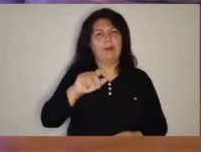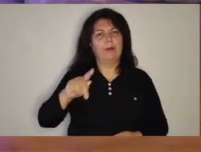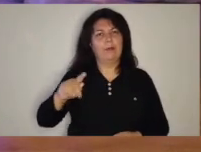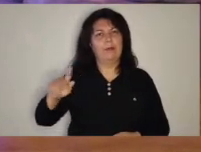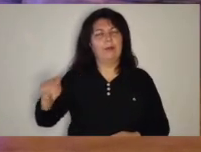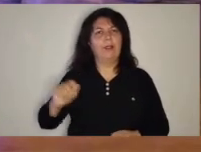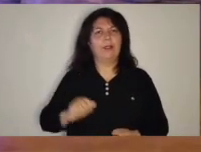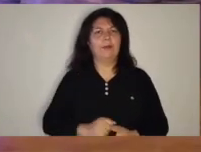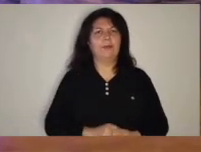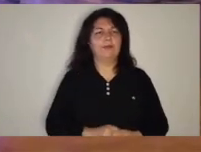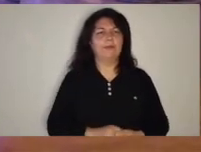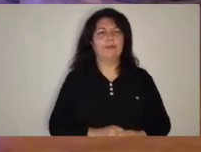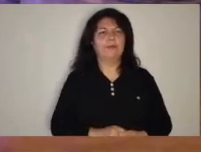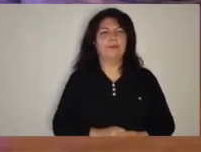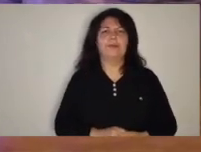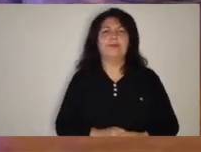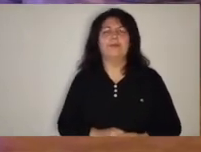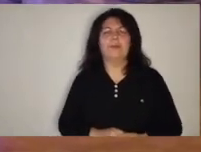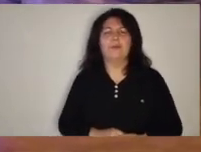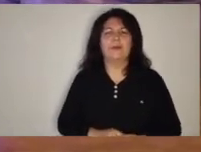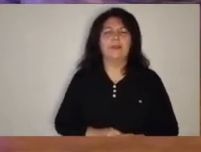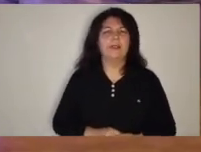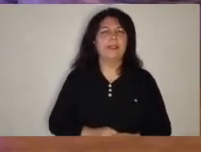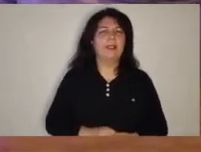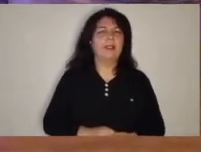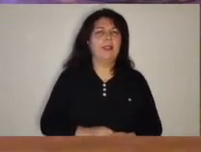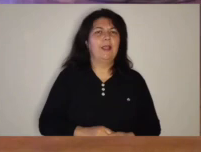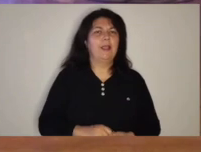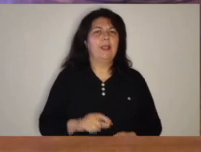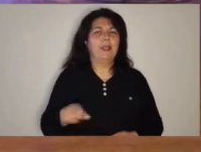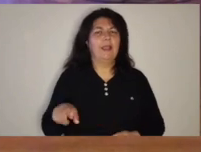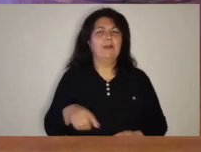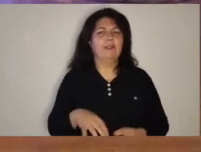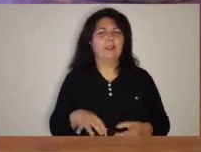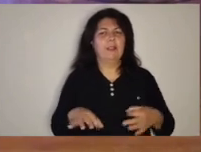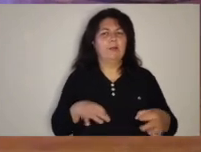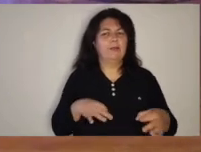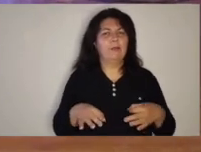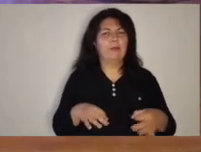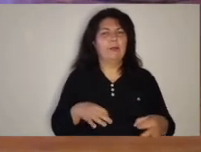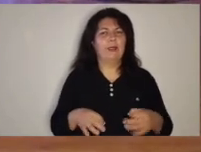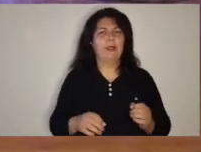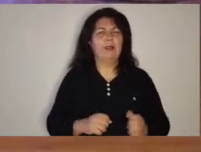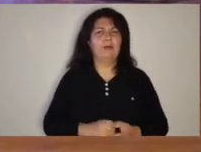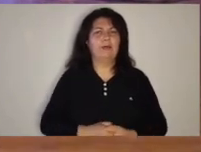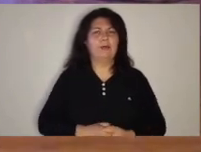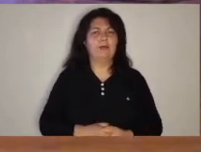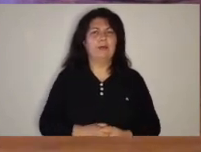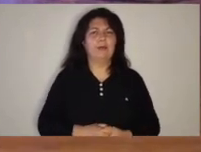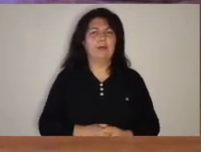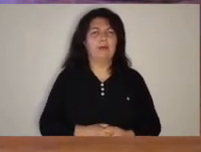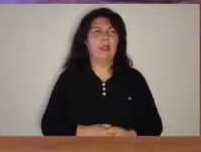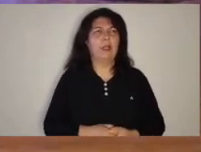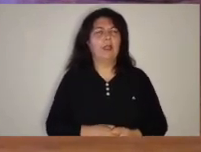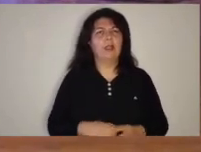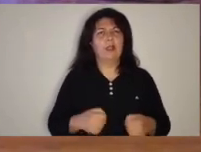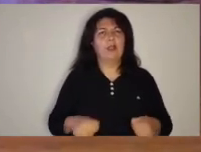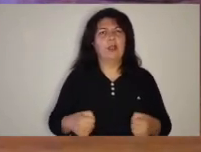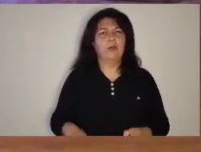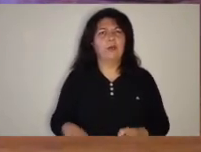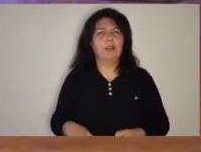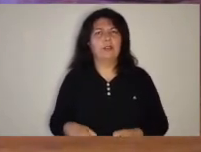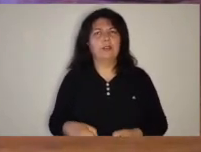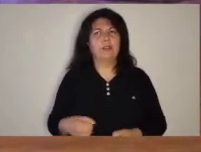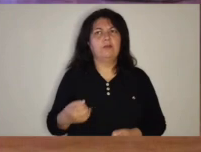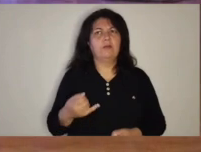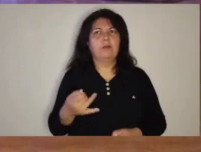leio a Bíblia, tal. Mas esse aplicativo, irmãos, é muito interessante. Você ganha tarefinhas lá, né? Então assim, tipo, eu